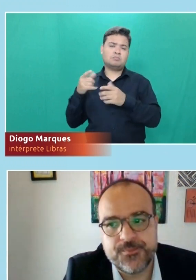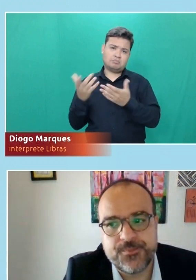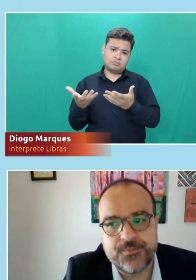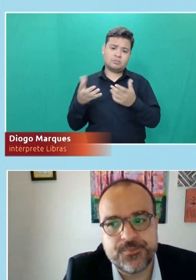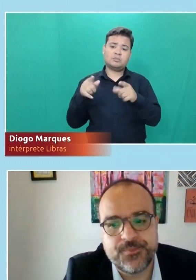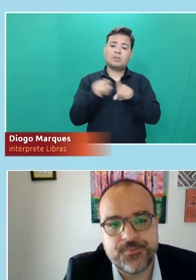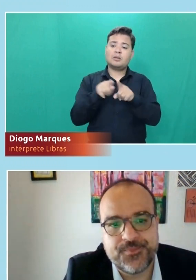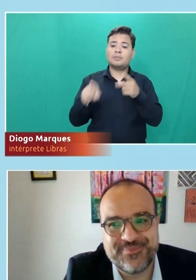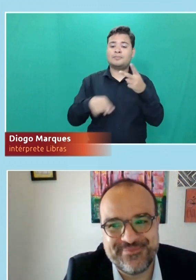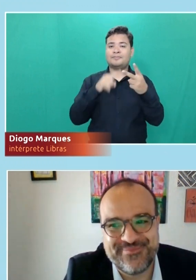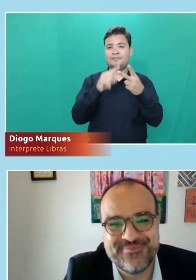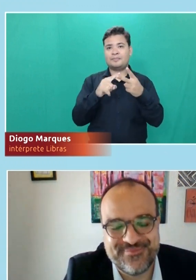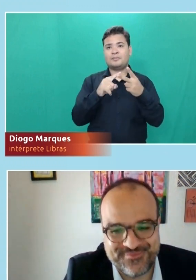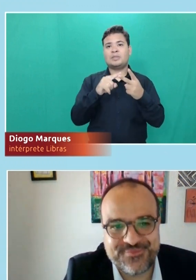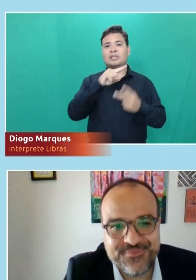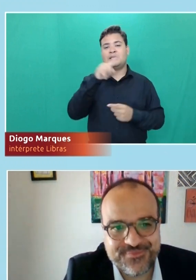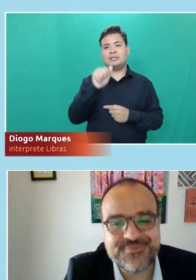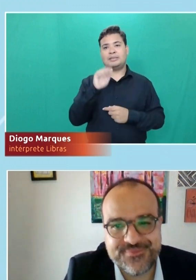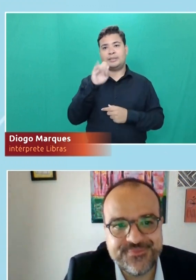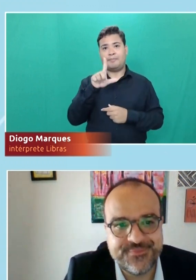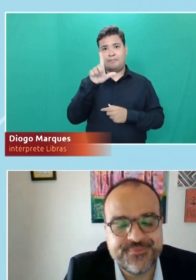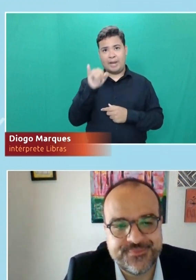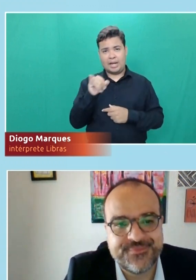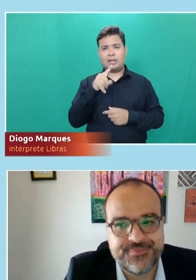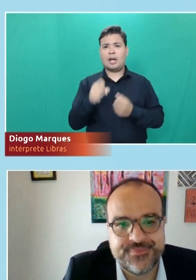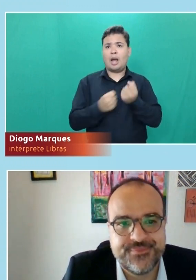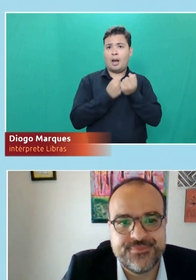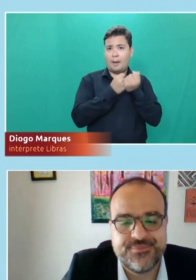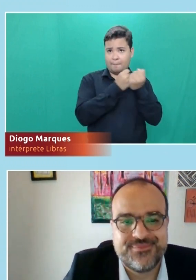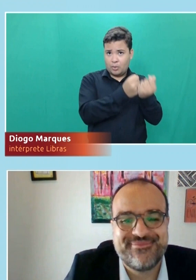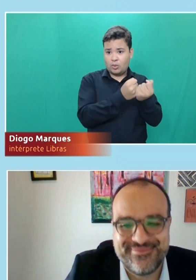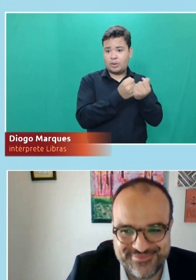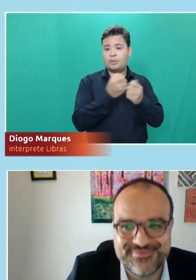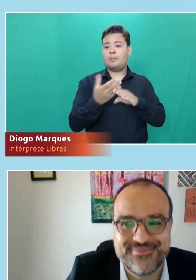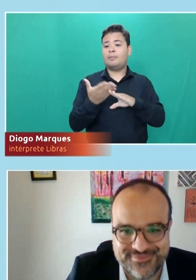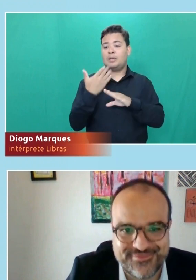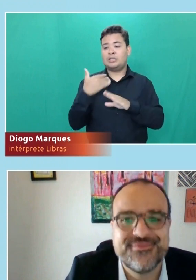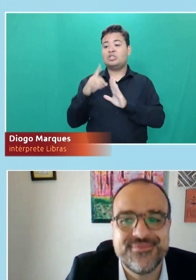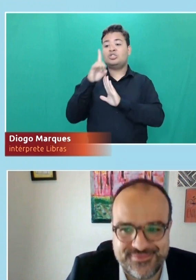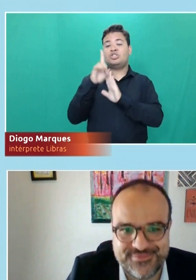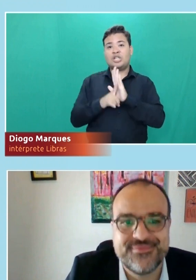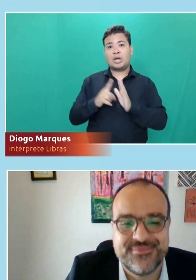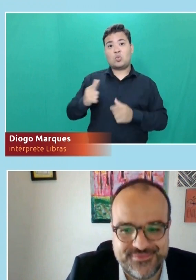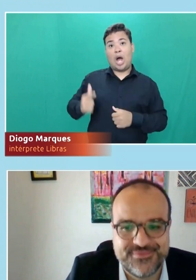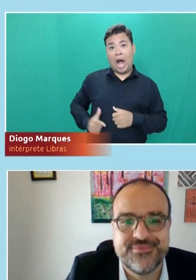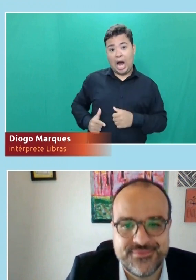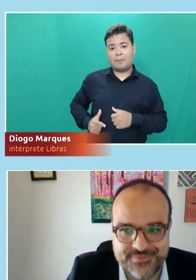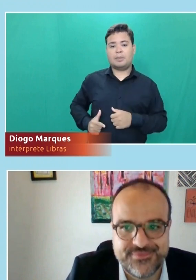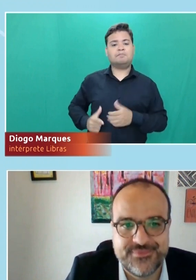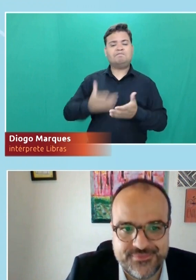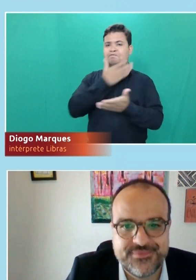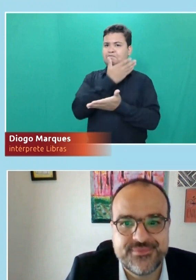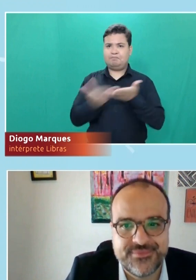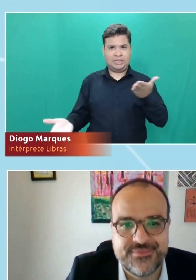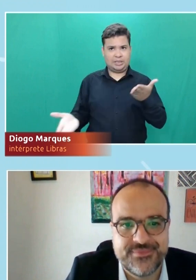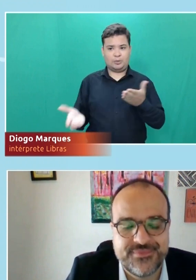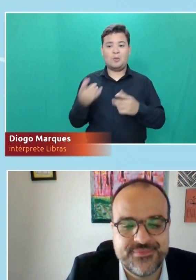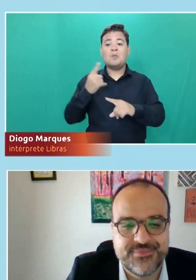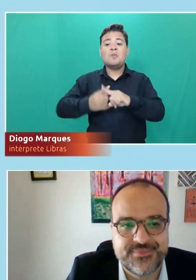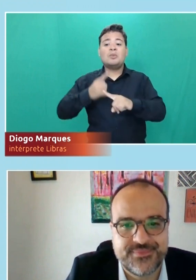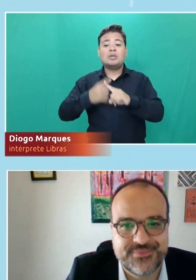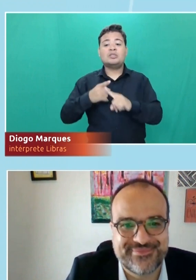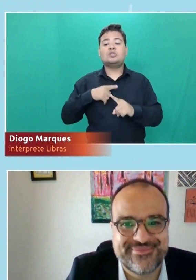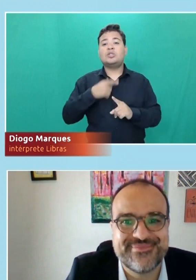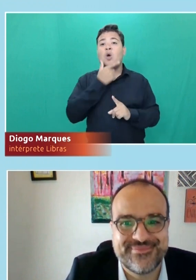exemplo, Carla Zambelli, que é uma das apoiadoras, recentemente perdeu o porte de armas, né, depois daquela ação dela de apontar arma para um